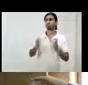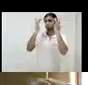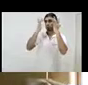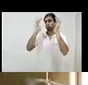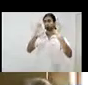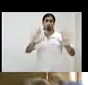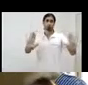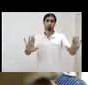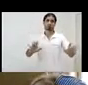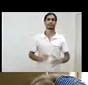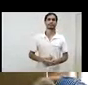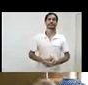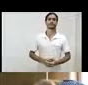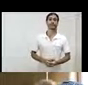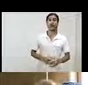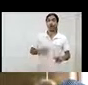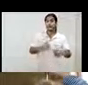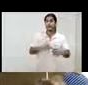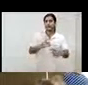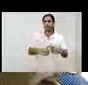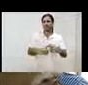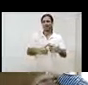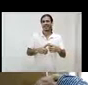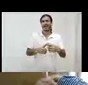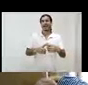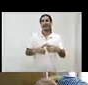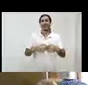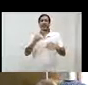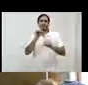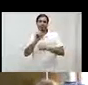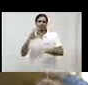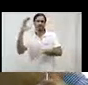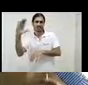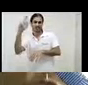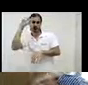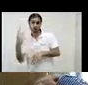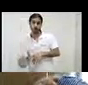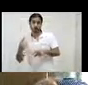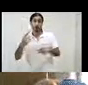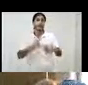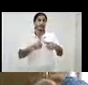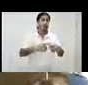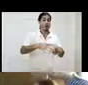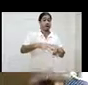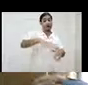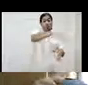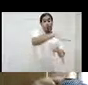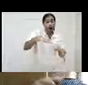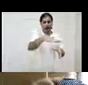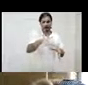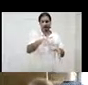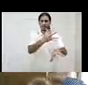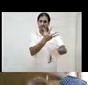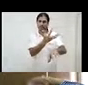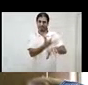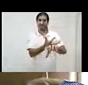ciências humanas? Porque é um campo interdisciplinar, ela precisa de outras áreas do conhecimento para ela compor,